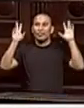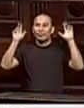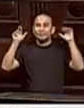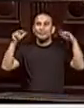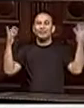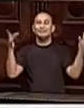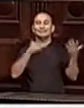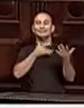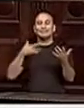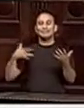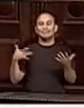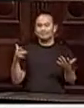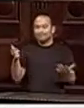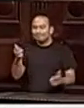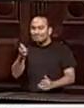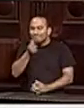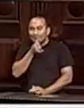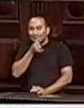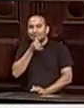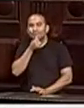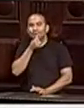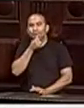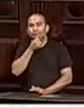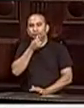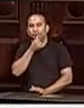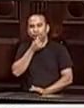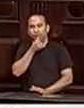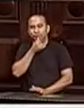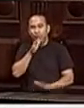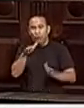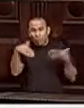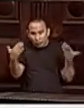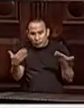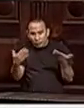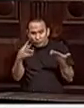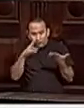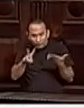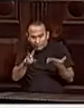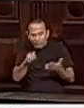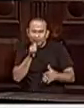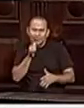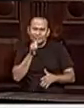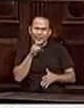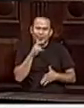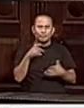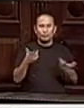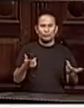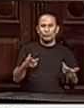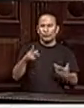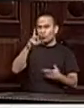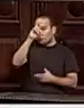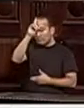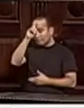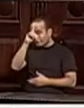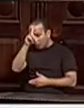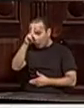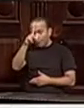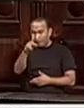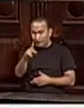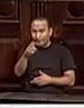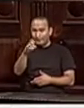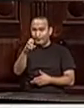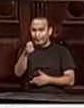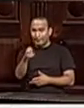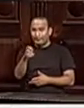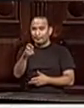saúde, lamentável. Como a gente vê, por exemplo, o Hospital Pedro Ernesto. O